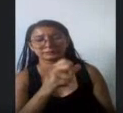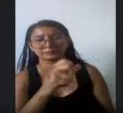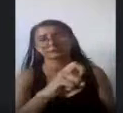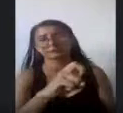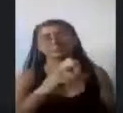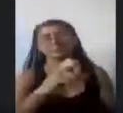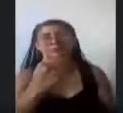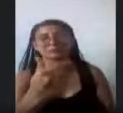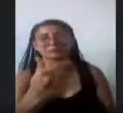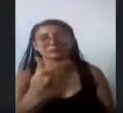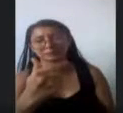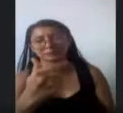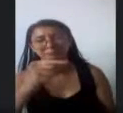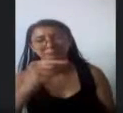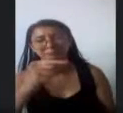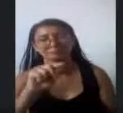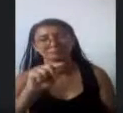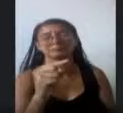152.915 casos só em